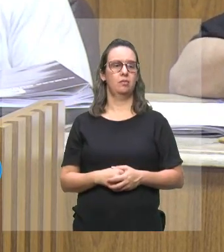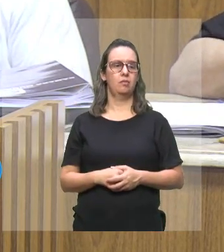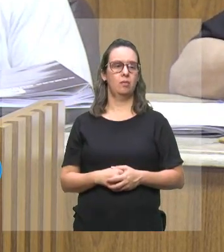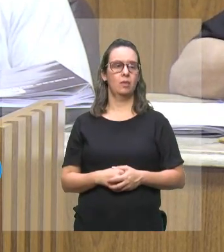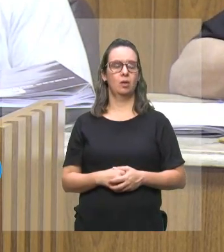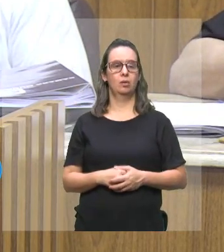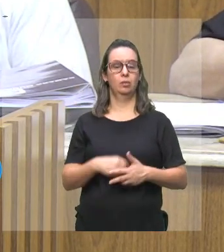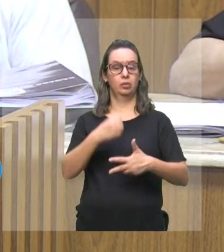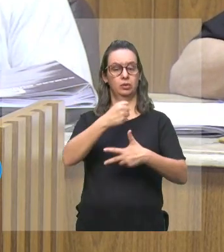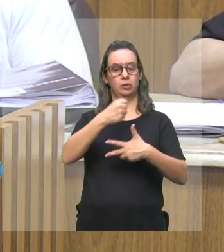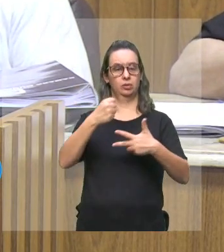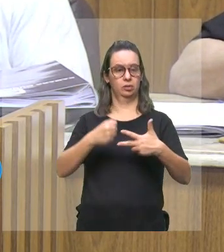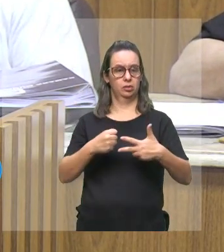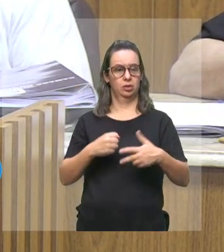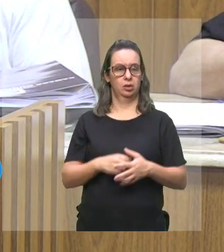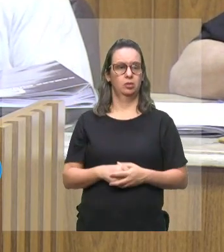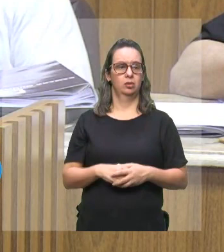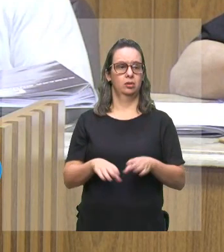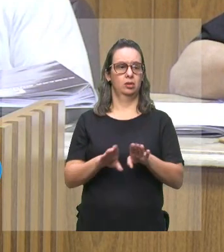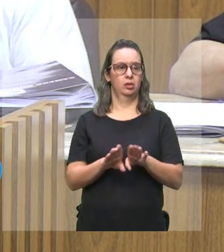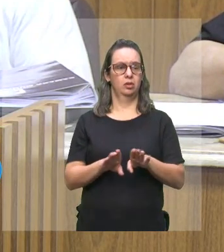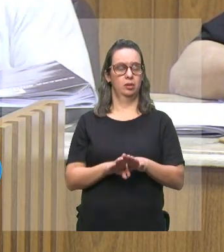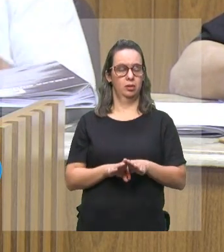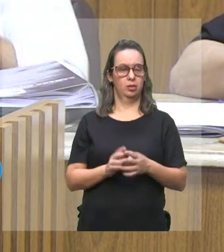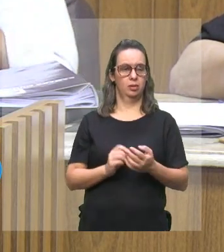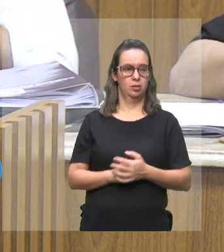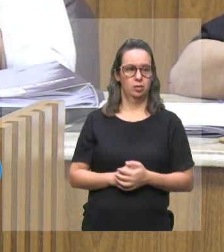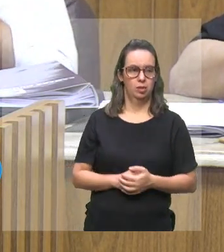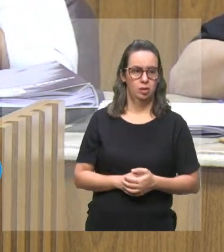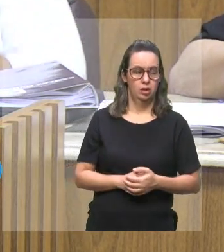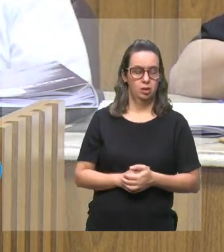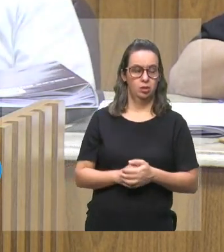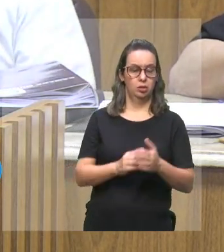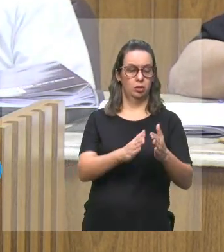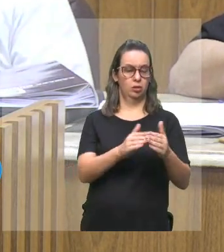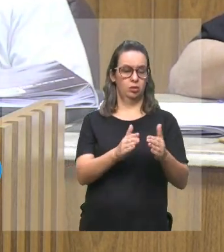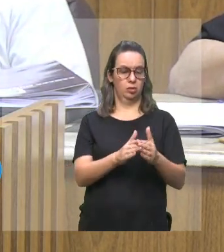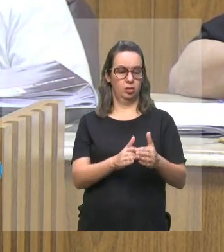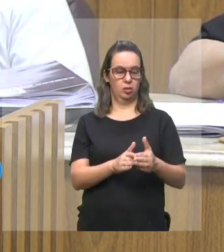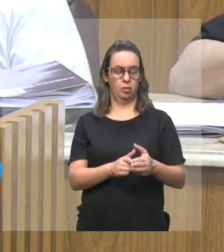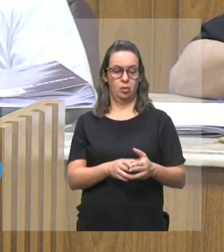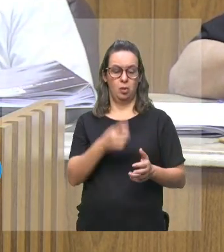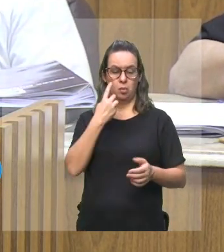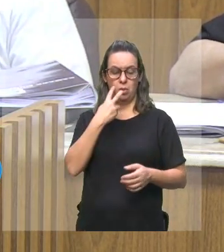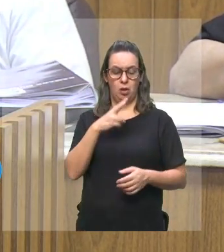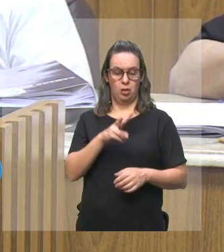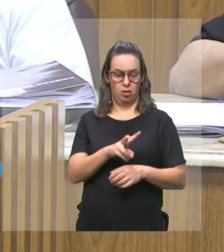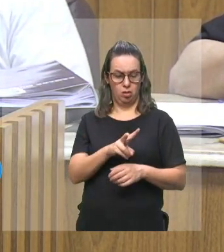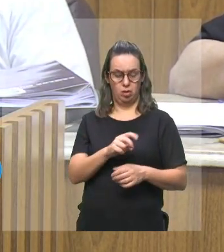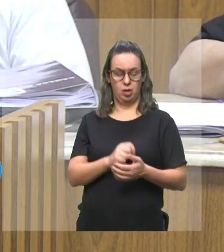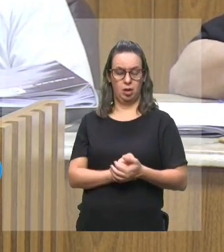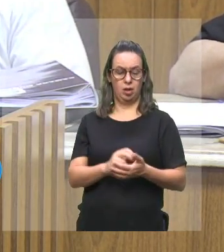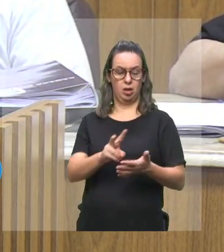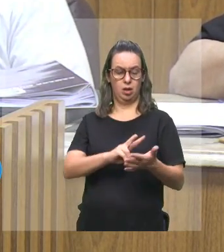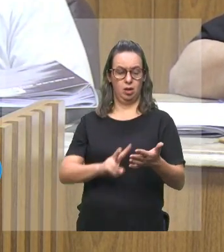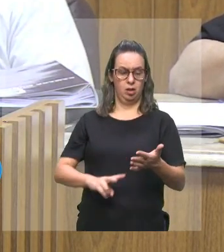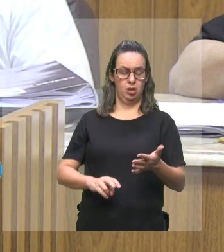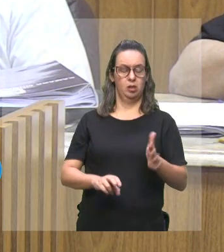Judiciário pode ser acionado para interpretar a constitucionalidade dessa